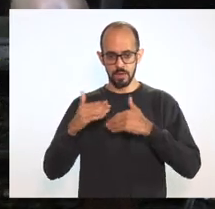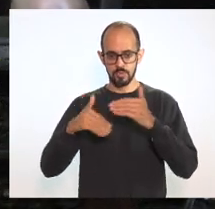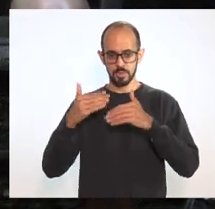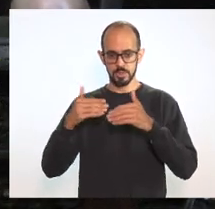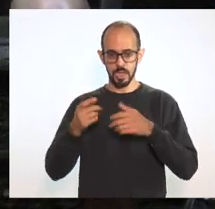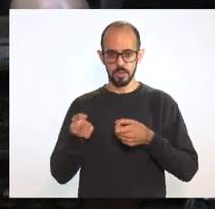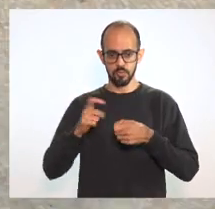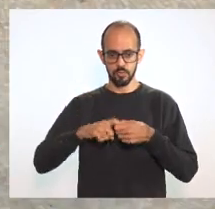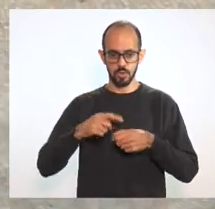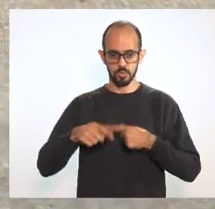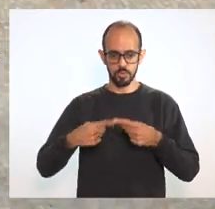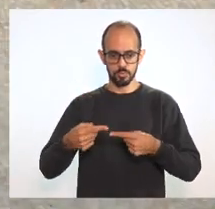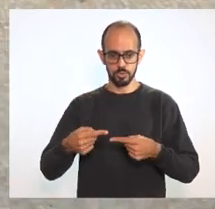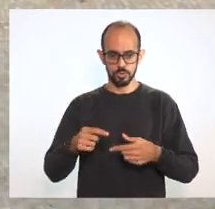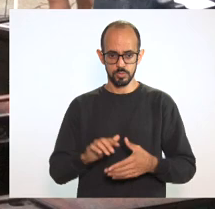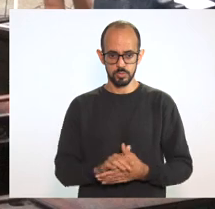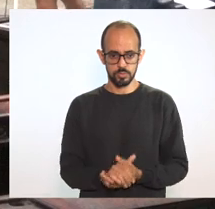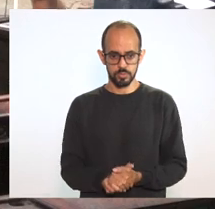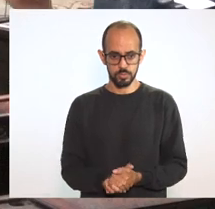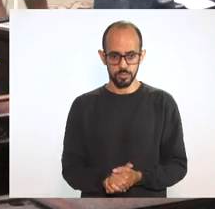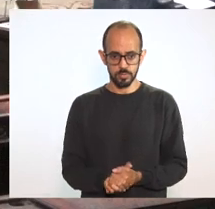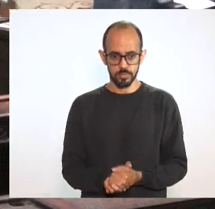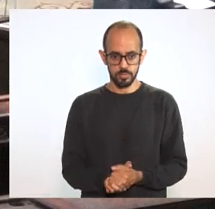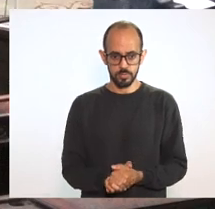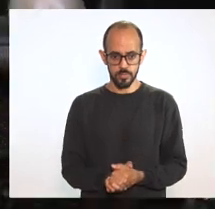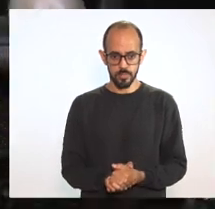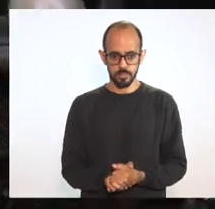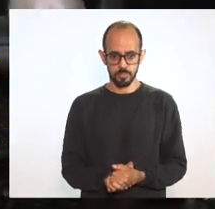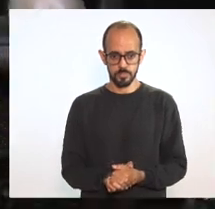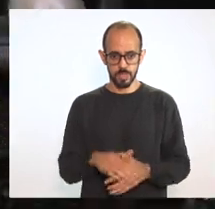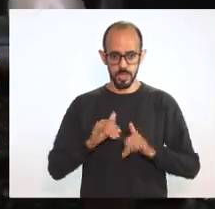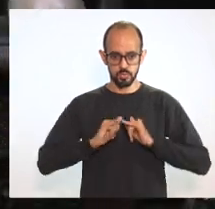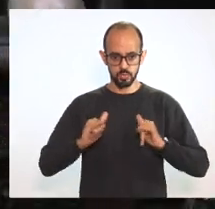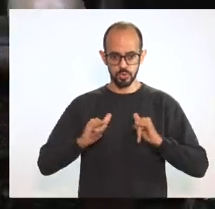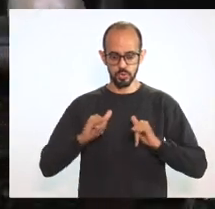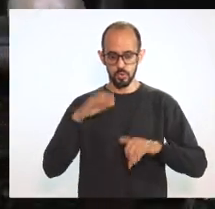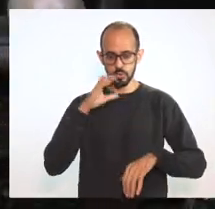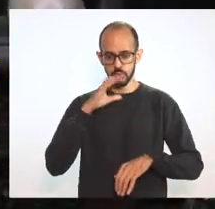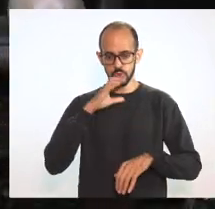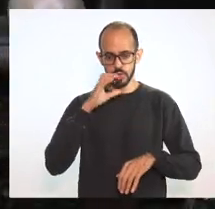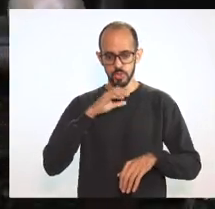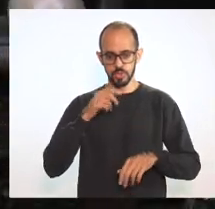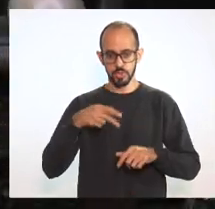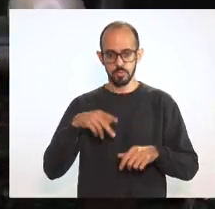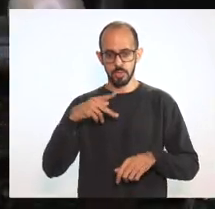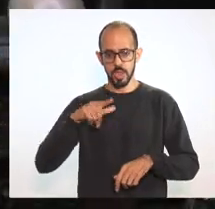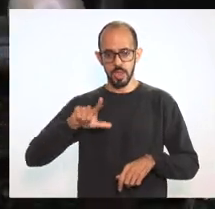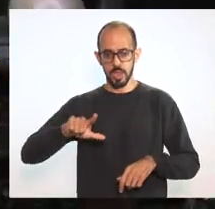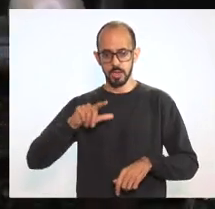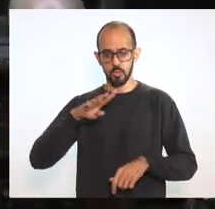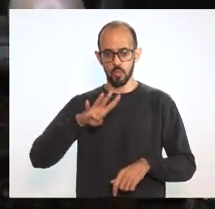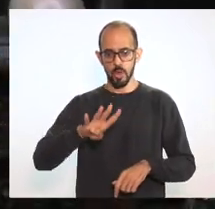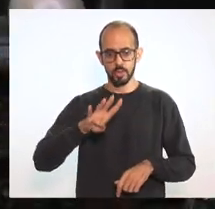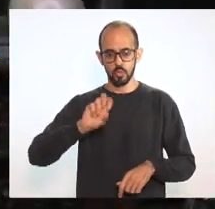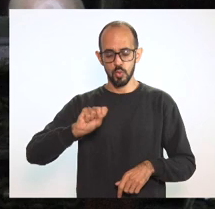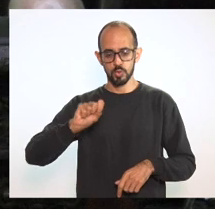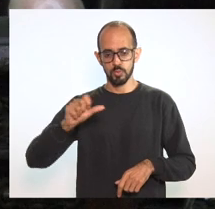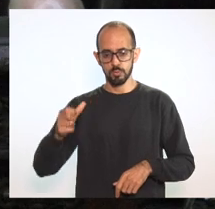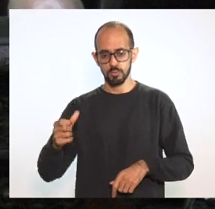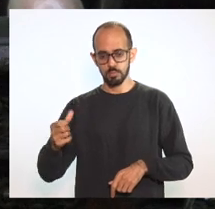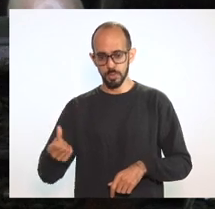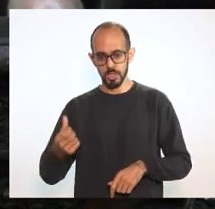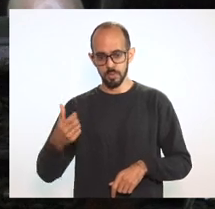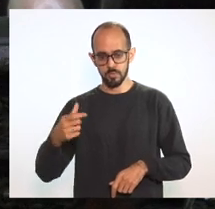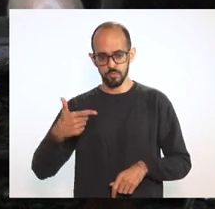volto em seguida. Sim, senhor presidente. Vamos ver os destaques. Para ver se anuncio em regime de urgência e discussão única projeto de resolução 486-20, de autoria do deputado